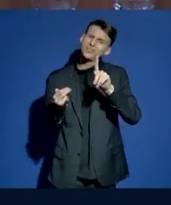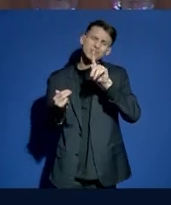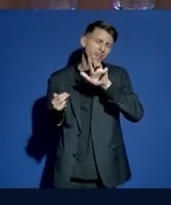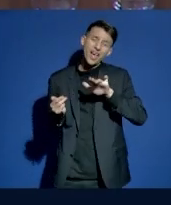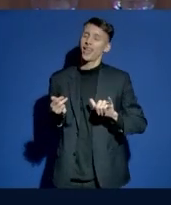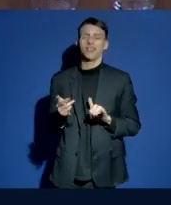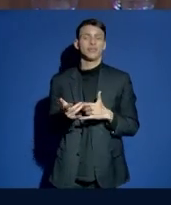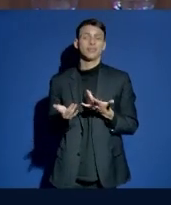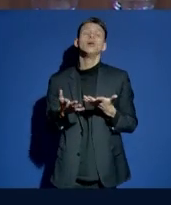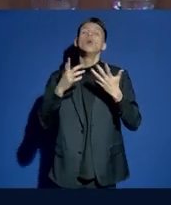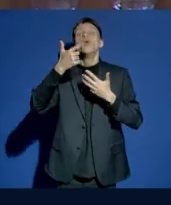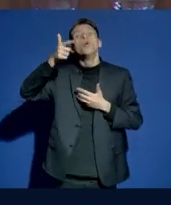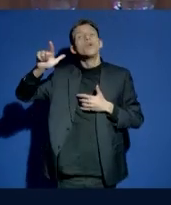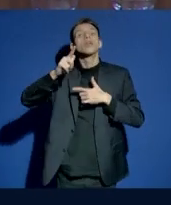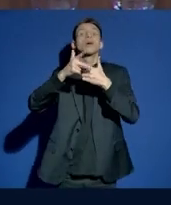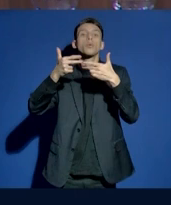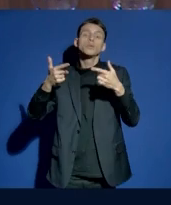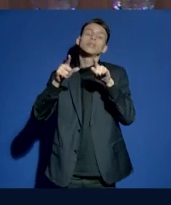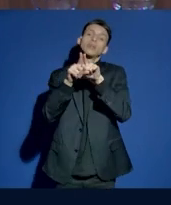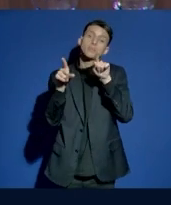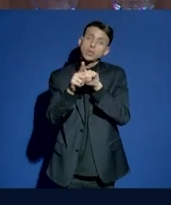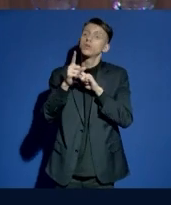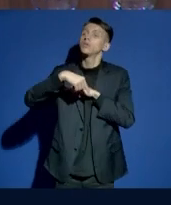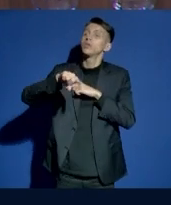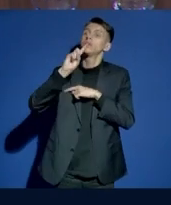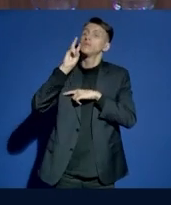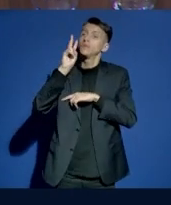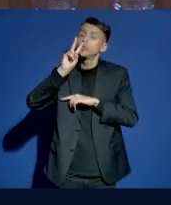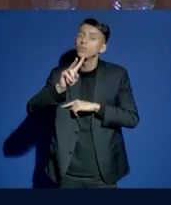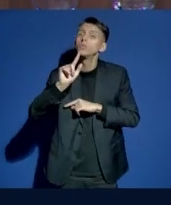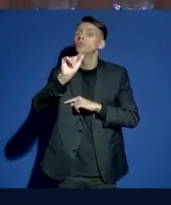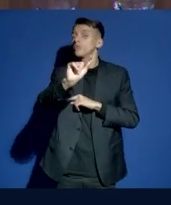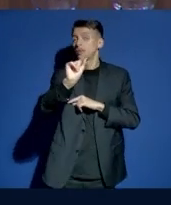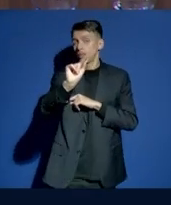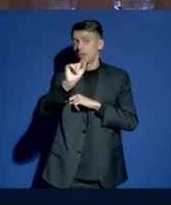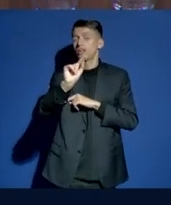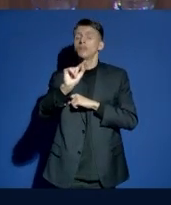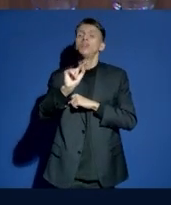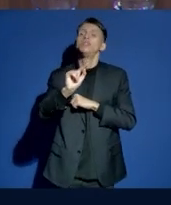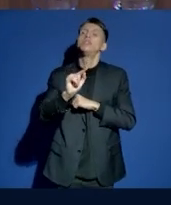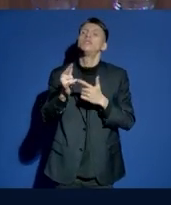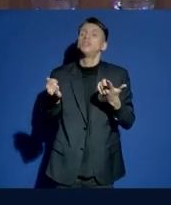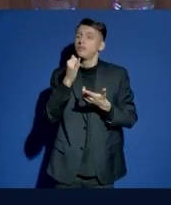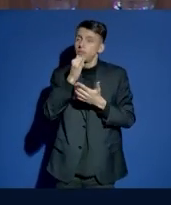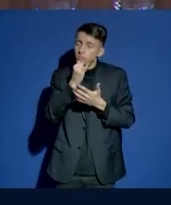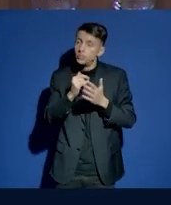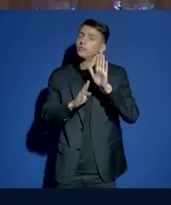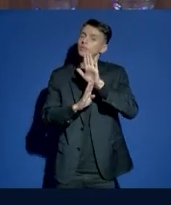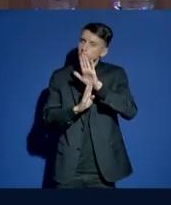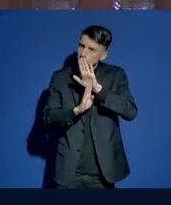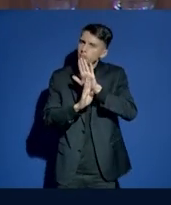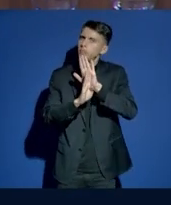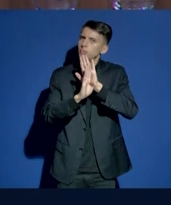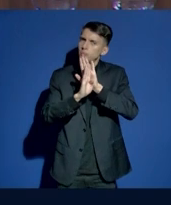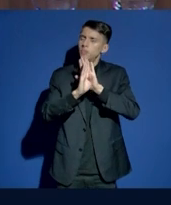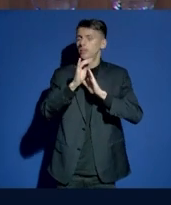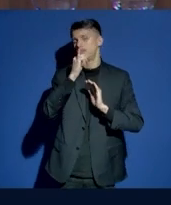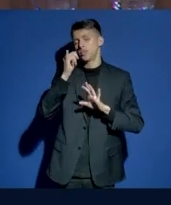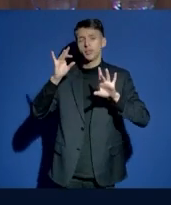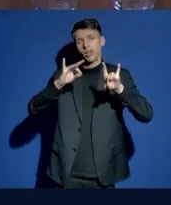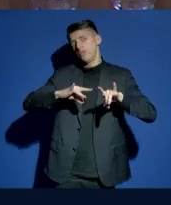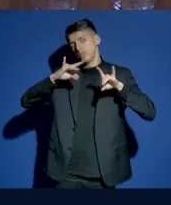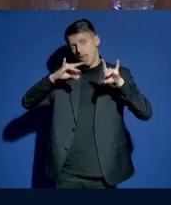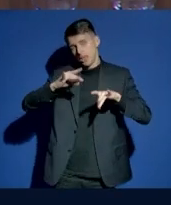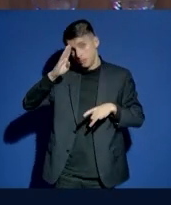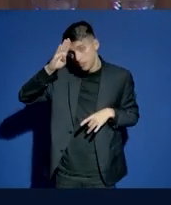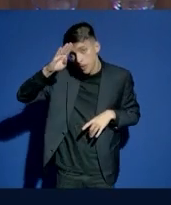que a gente viu é essa questão da indulgência, que tem crescido. Então, na Austrália,